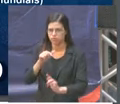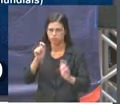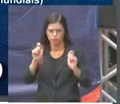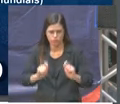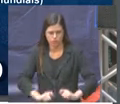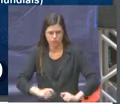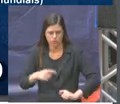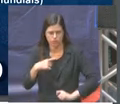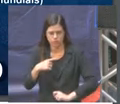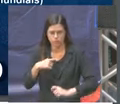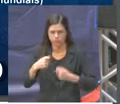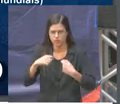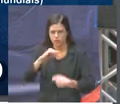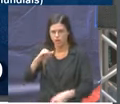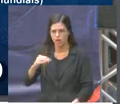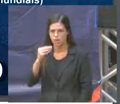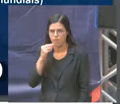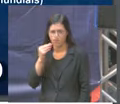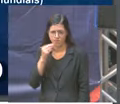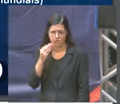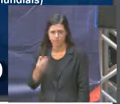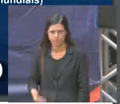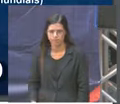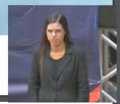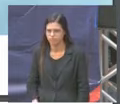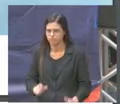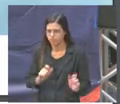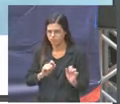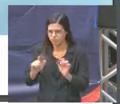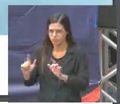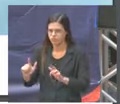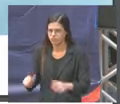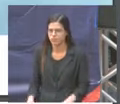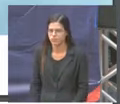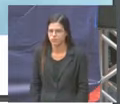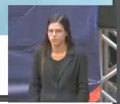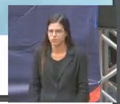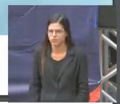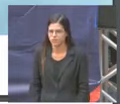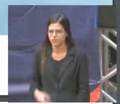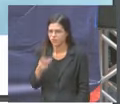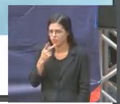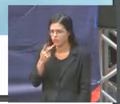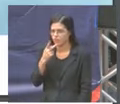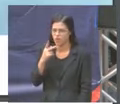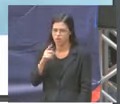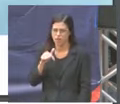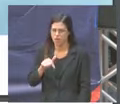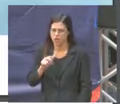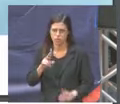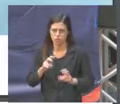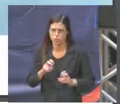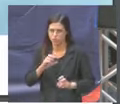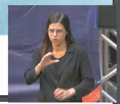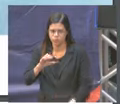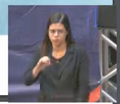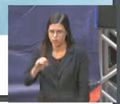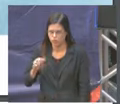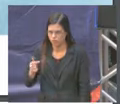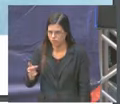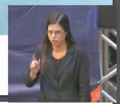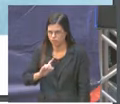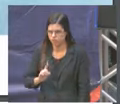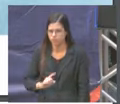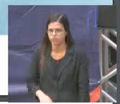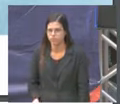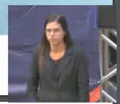e a gente precisa aproveitar essa oportunidade. Próximo. Não vou falar muito de mercado de carbono, pode avançar. Um pouquinho o